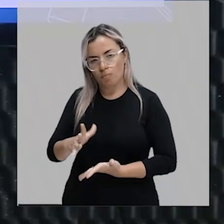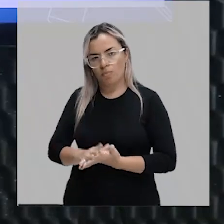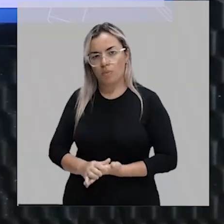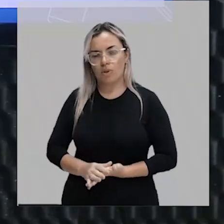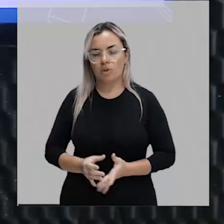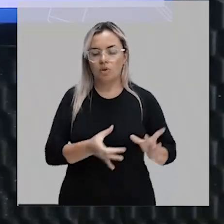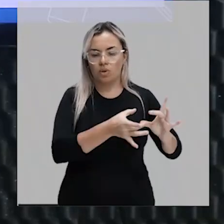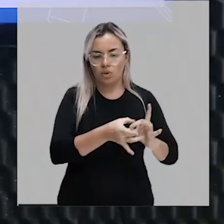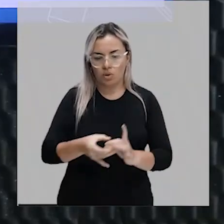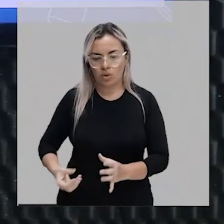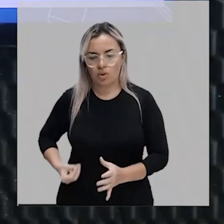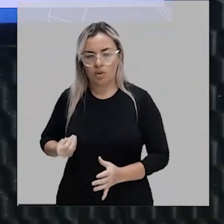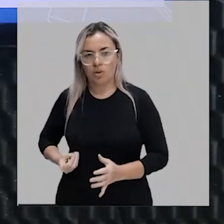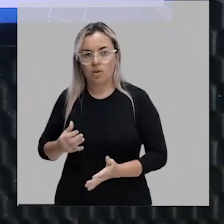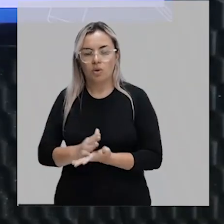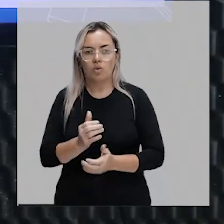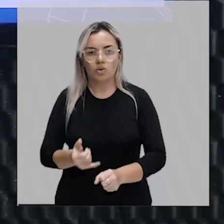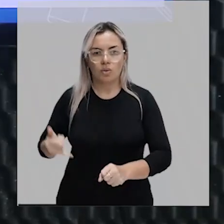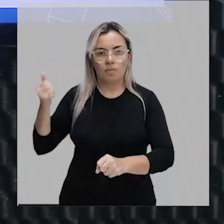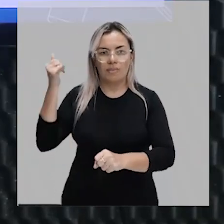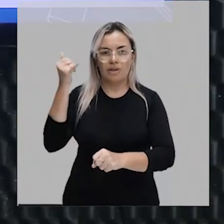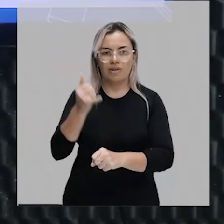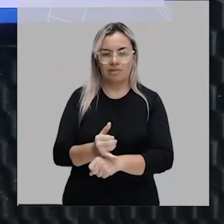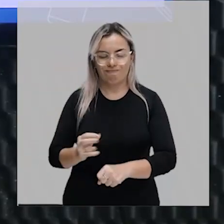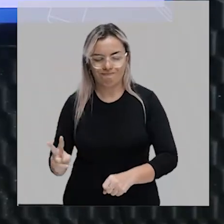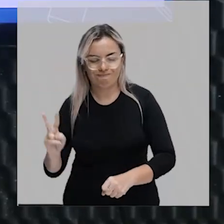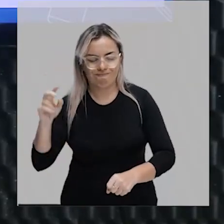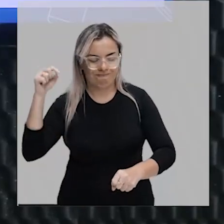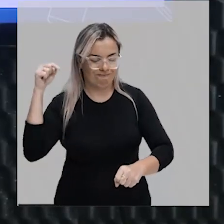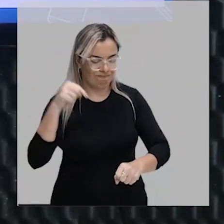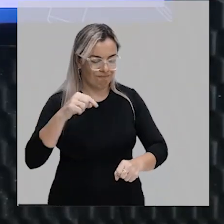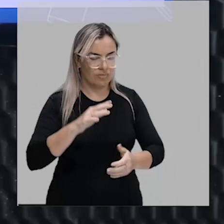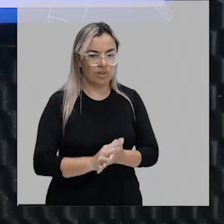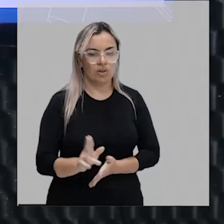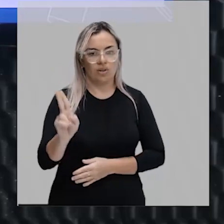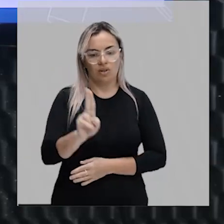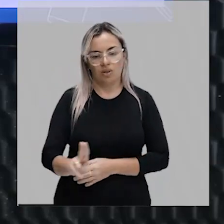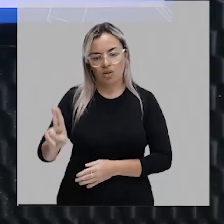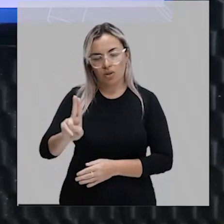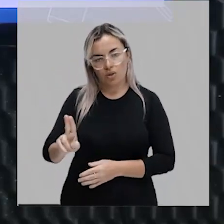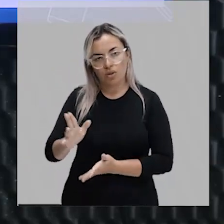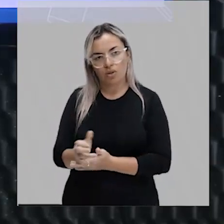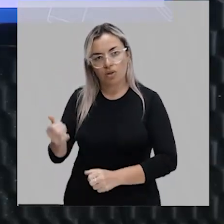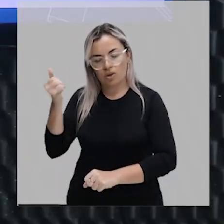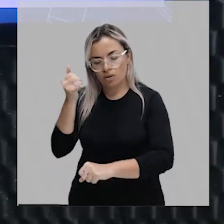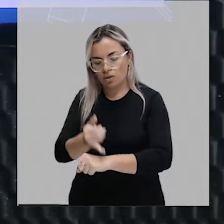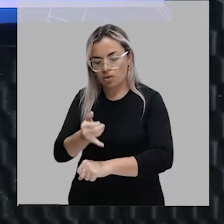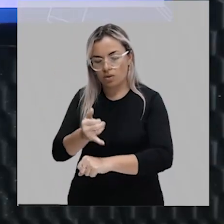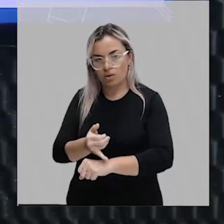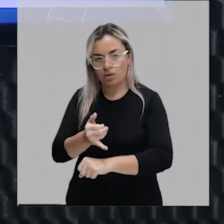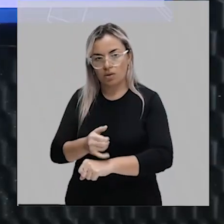uma espécie de idade dos metais. Ou seja, eles vão utilizar os metais